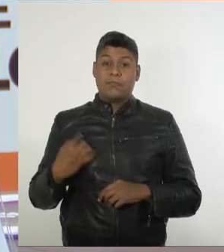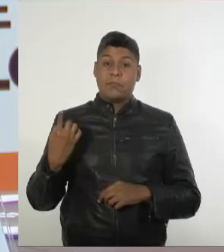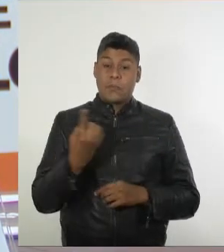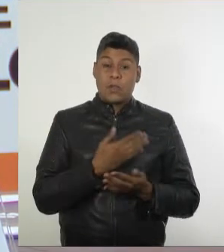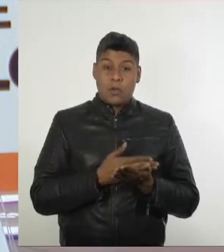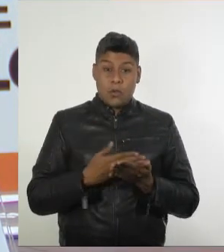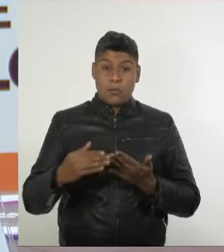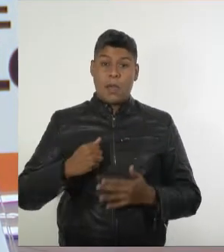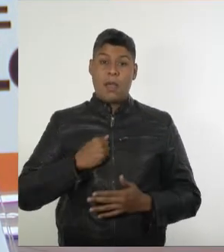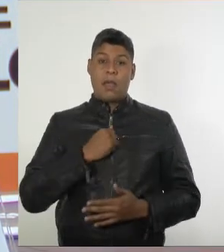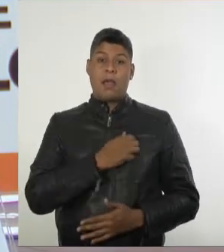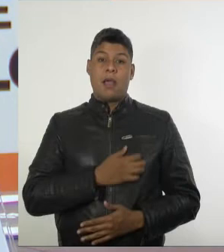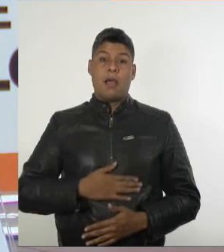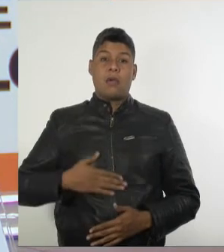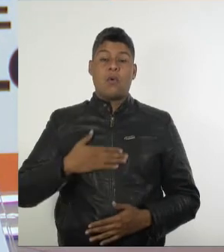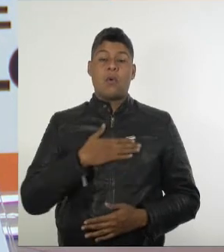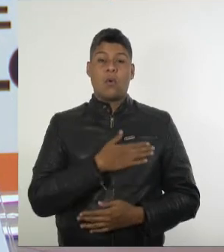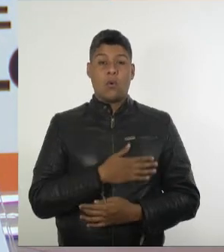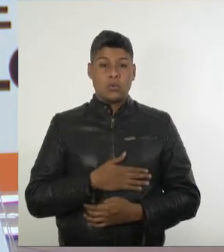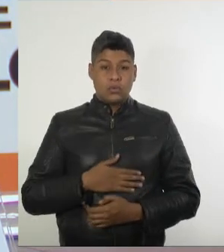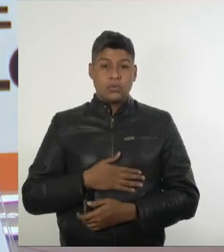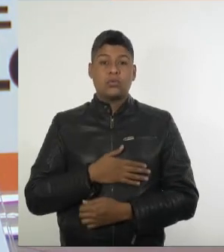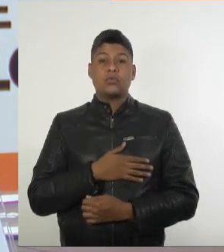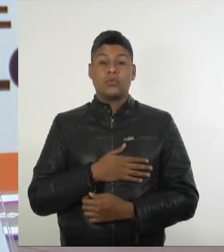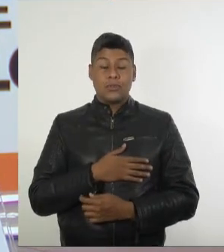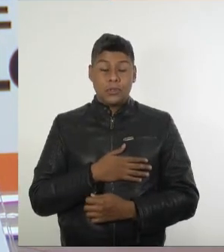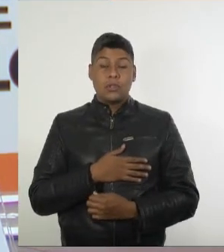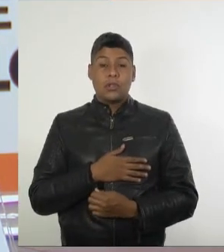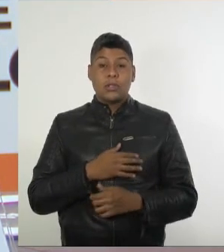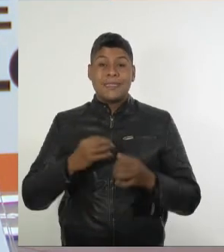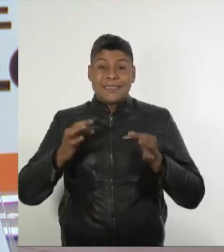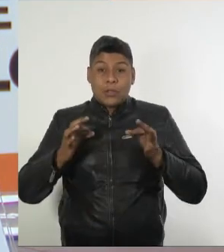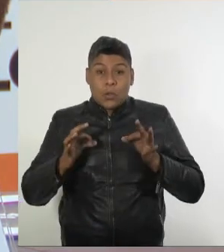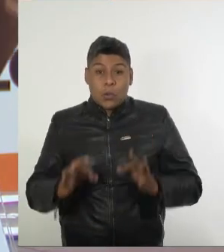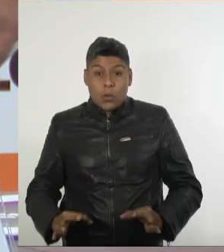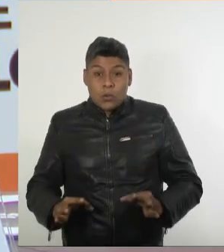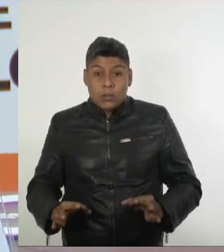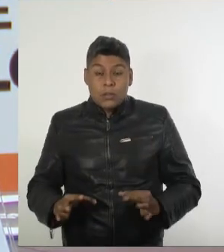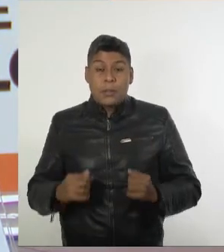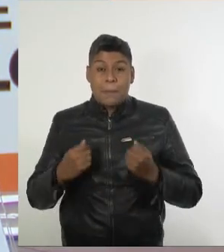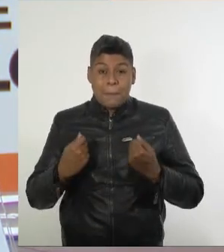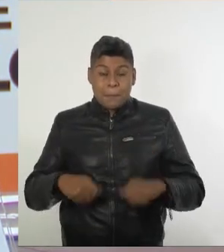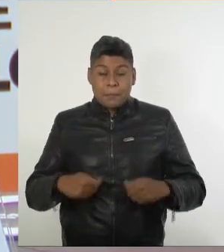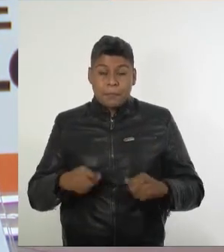estamos iniciando agosto e, com certeza, nós precisamos dar um norte